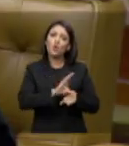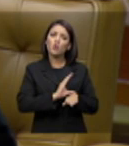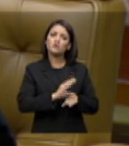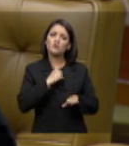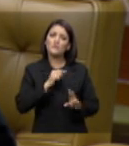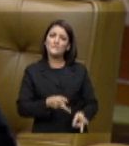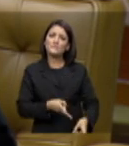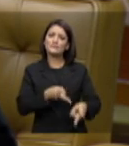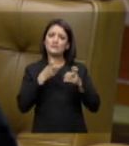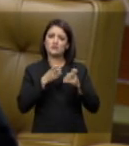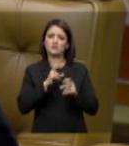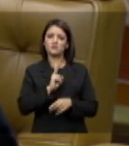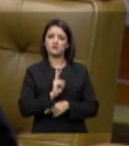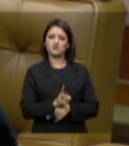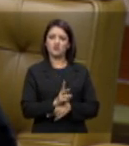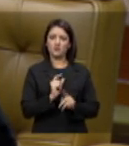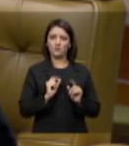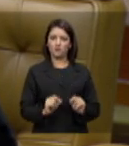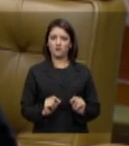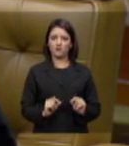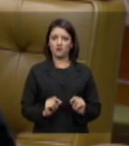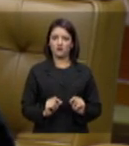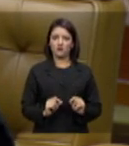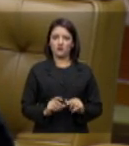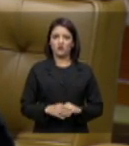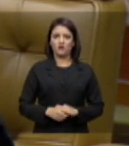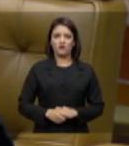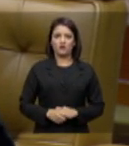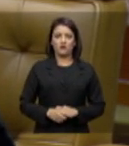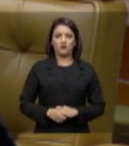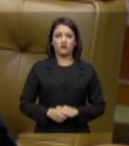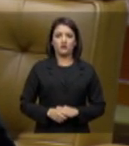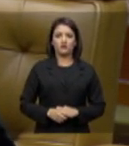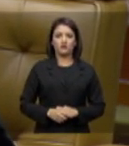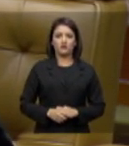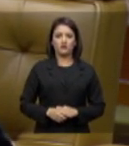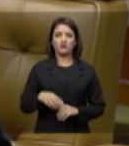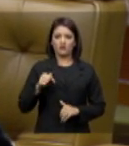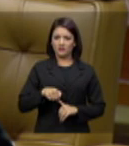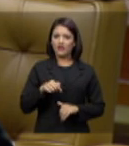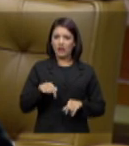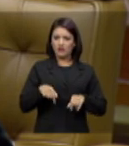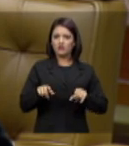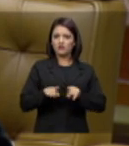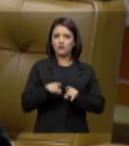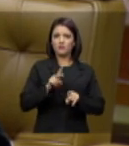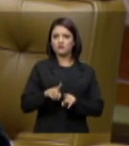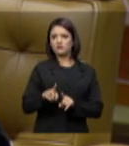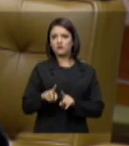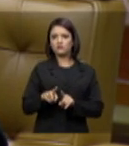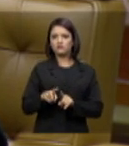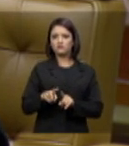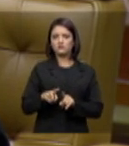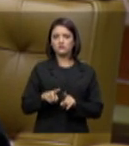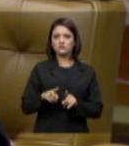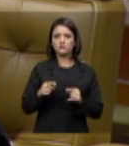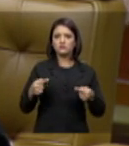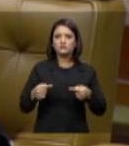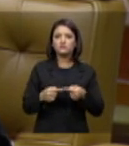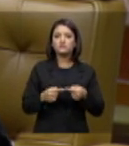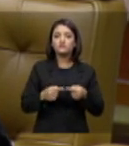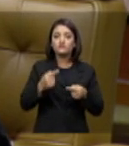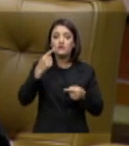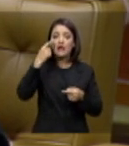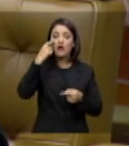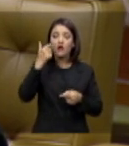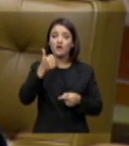observado sempre ea jurisprudência da dupla hinário é essa de